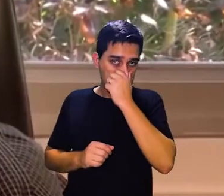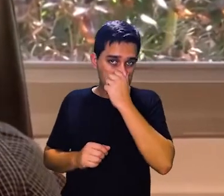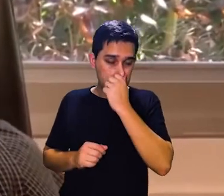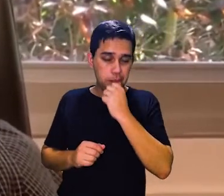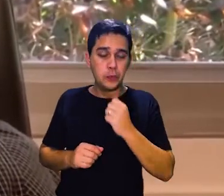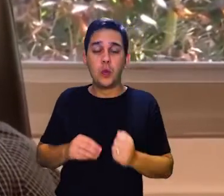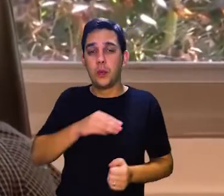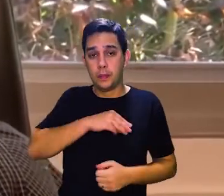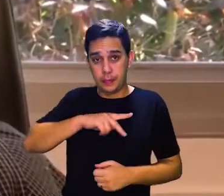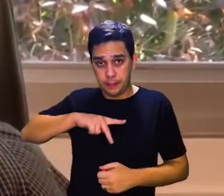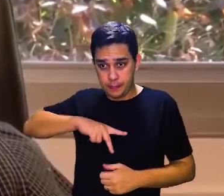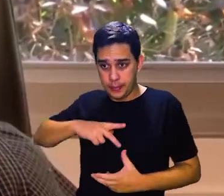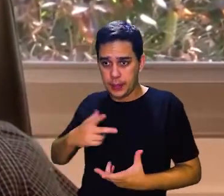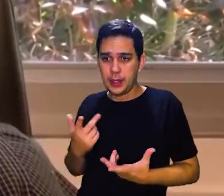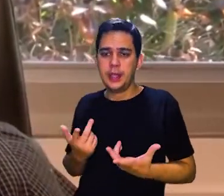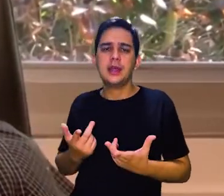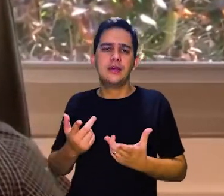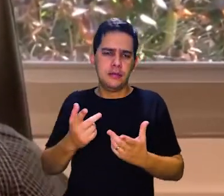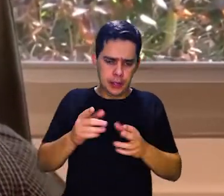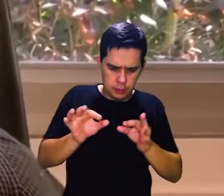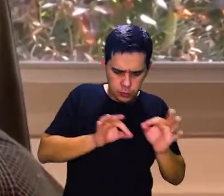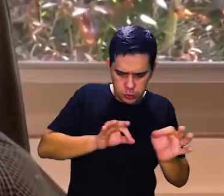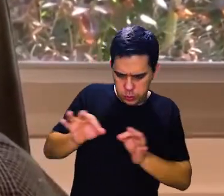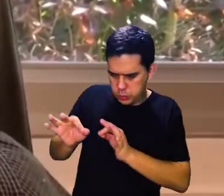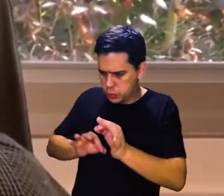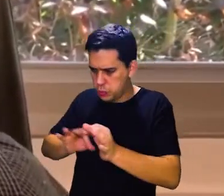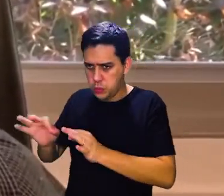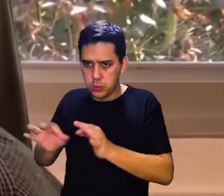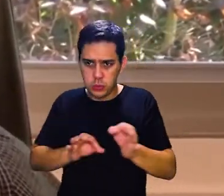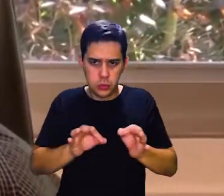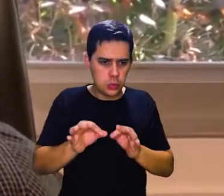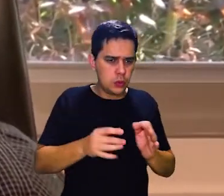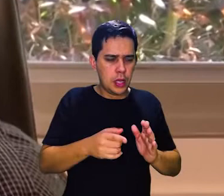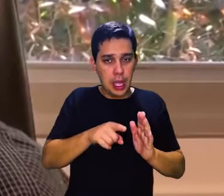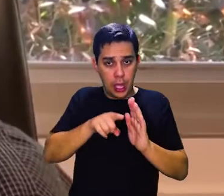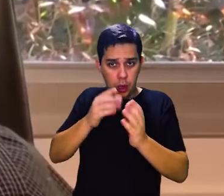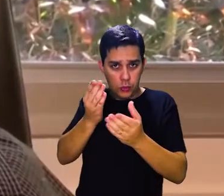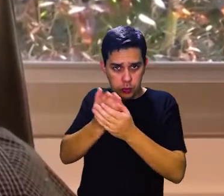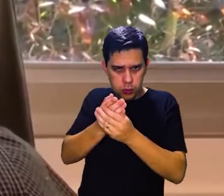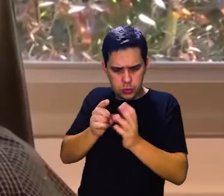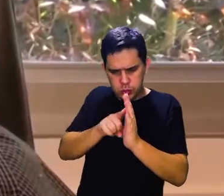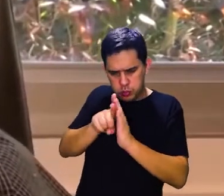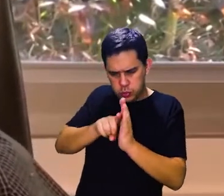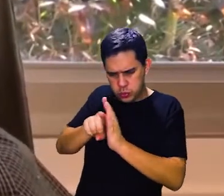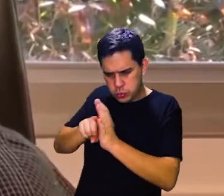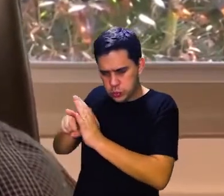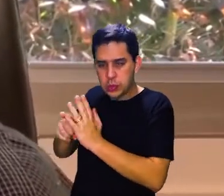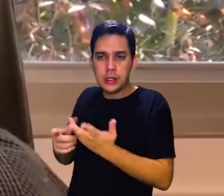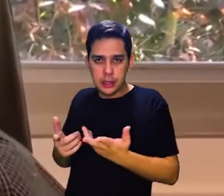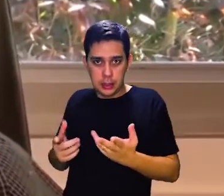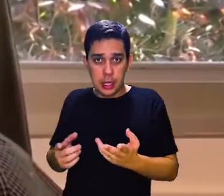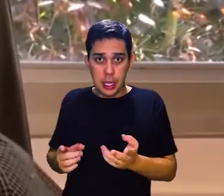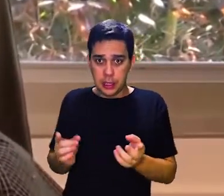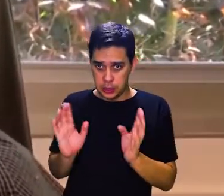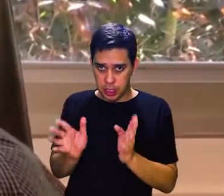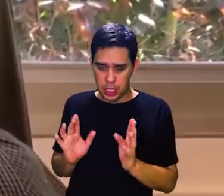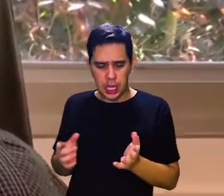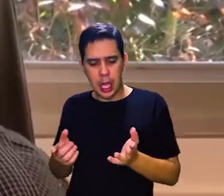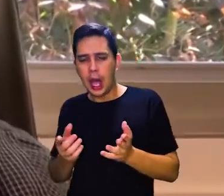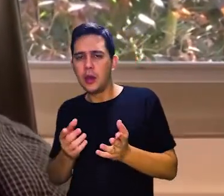também vai extrair peças da presente investigação, depois de assinado o TAC, que encerra